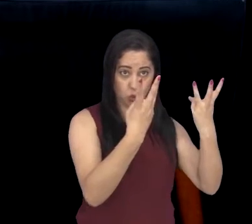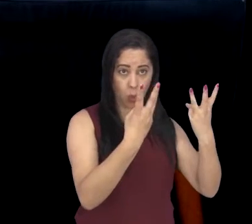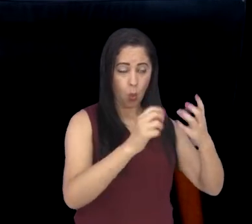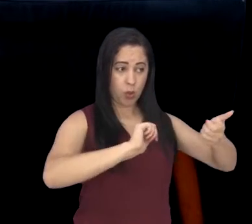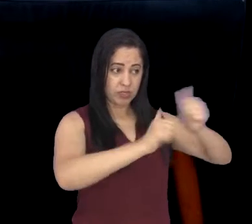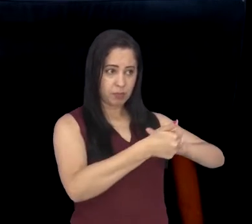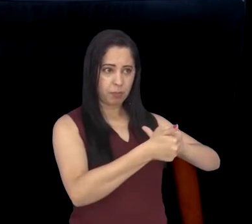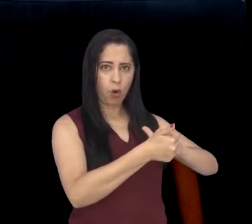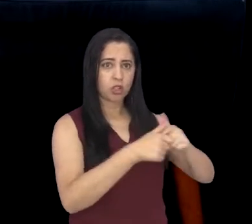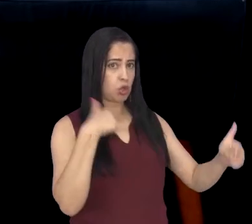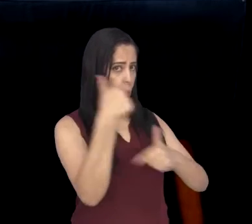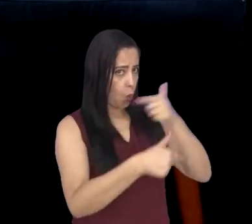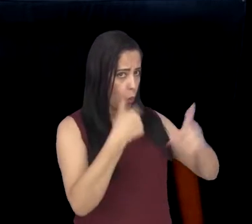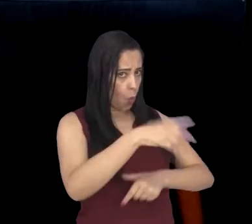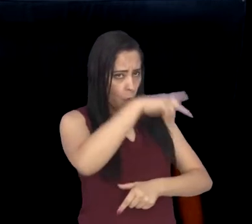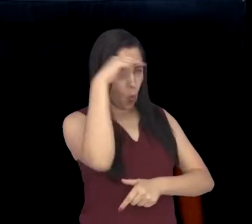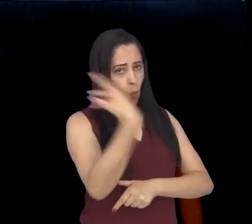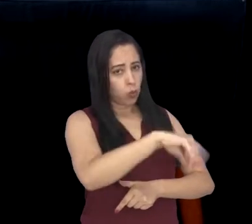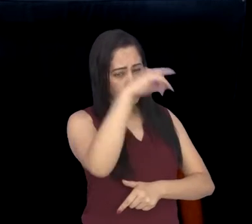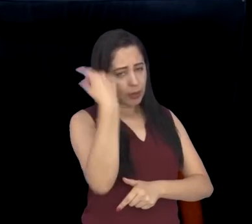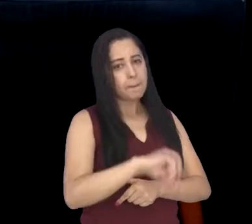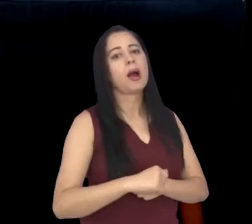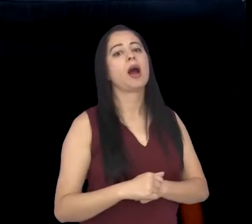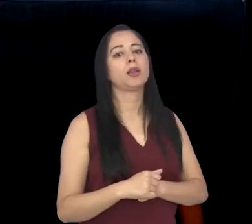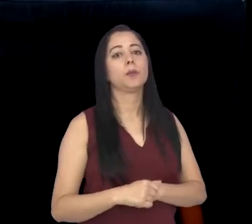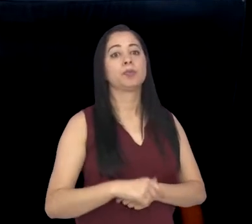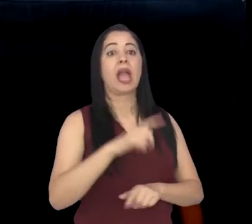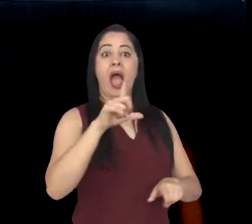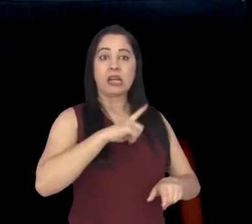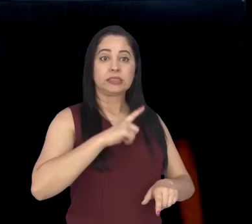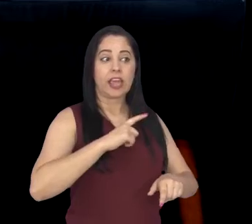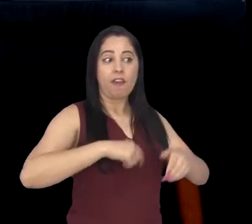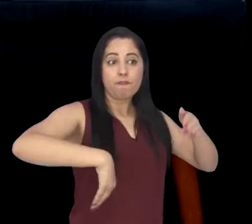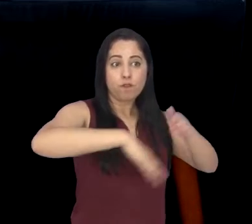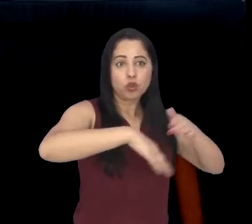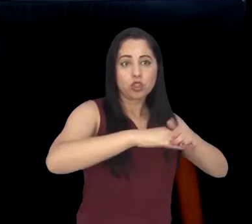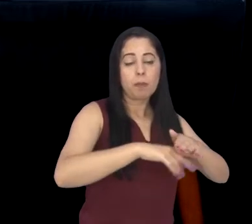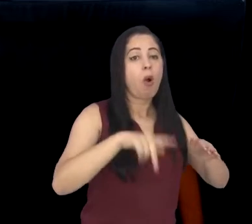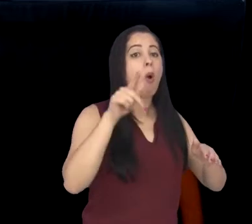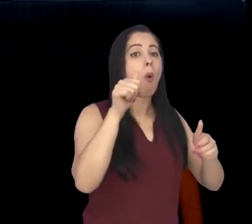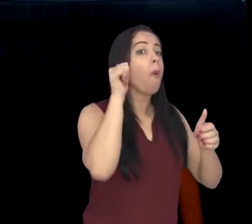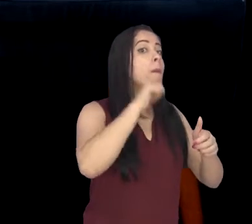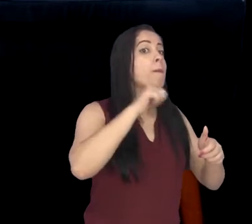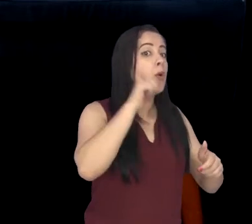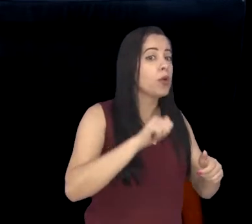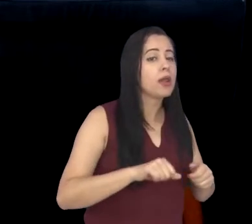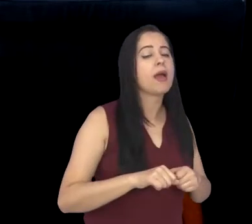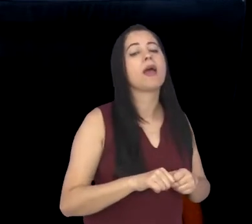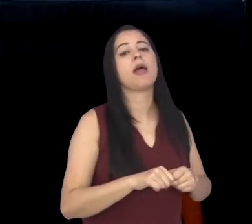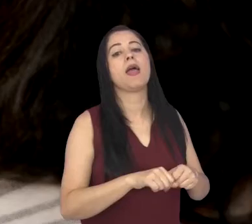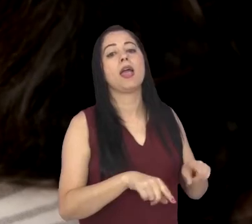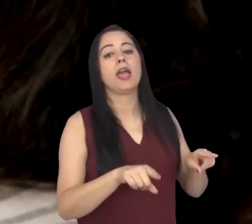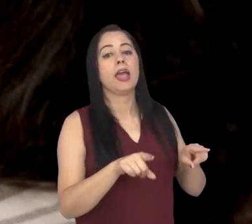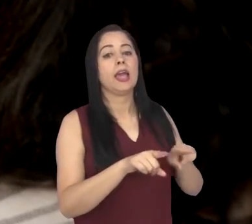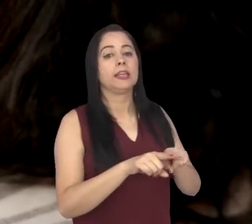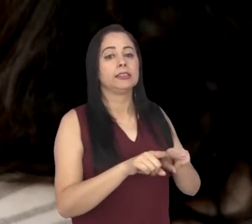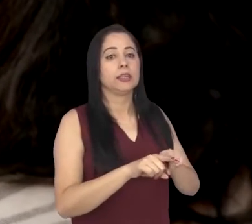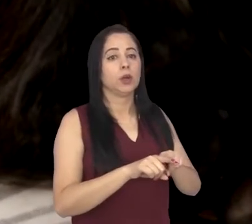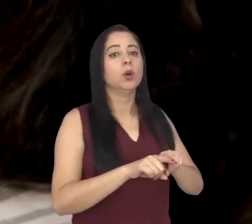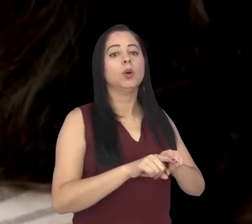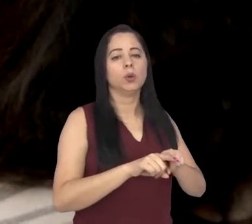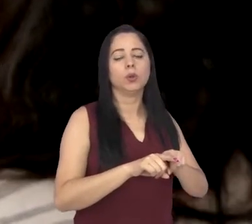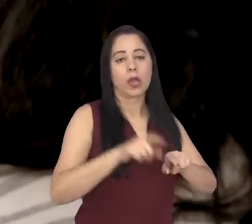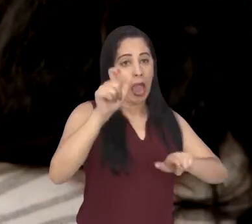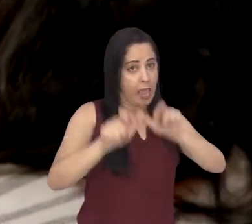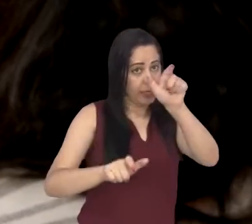Eu também fazia reportagem de tudo. Lá começou o futebol feminino, né? Com o Isis Pop e o Radar.